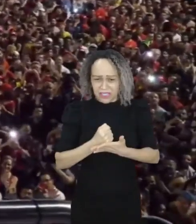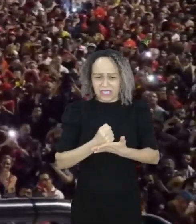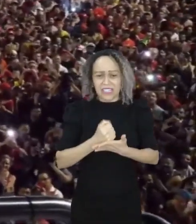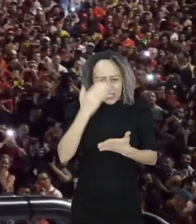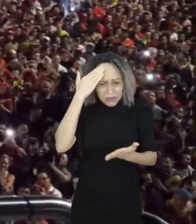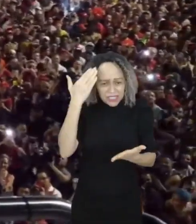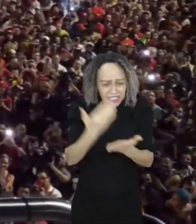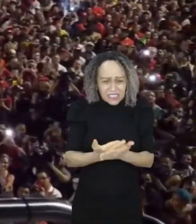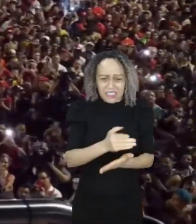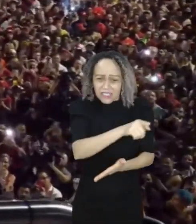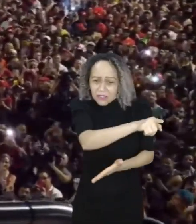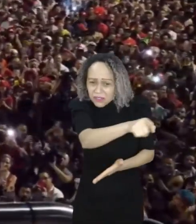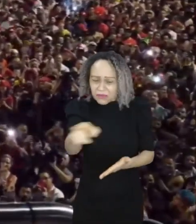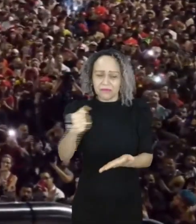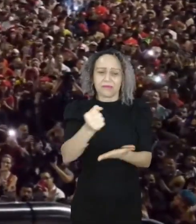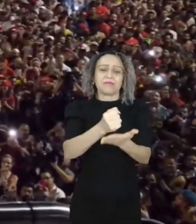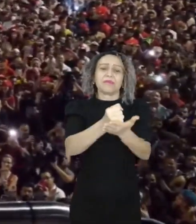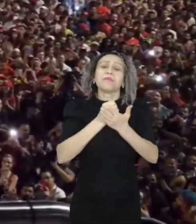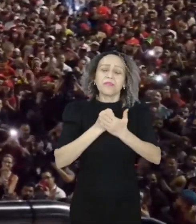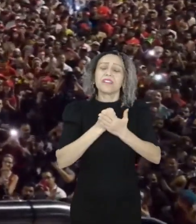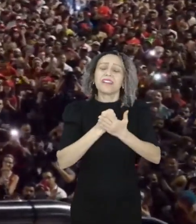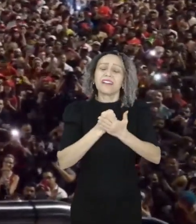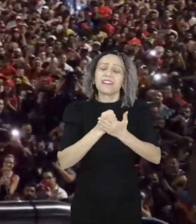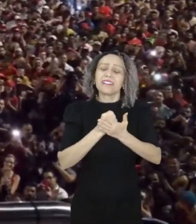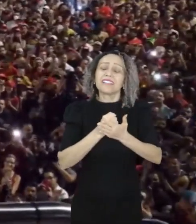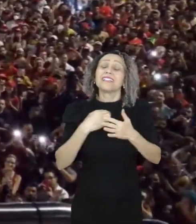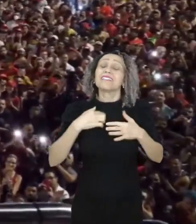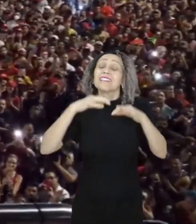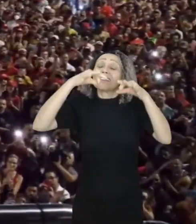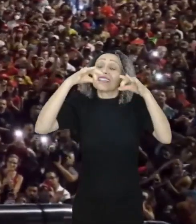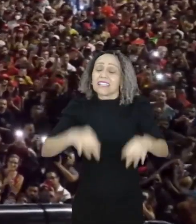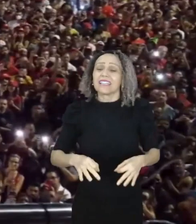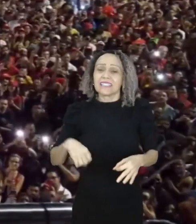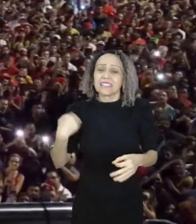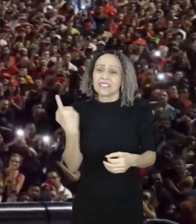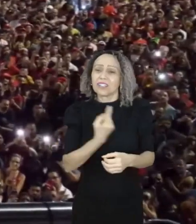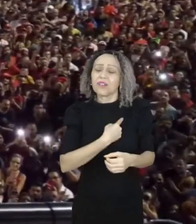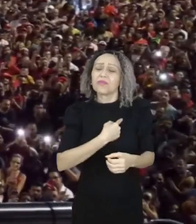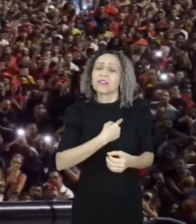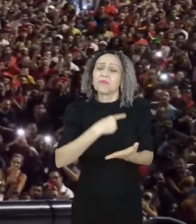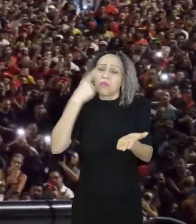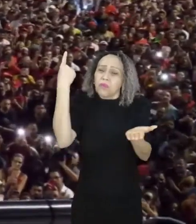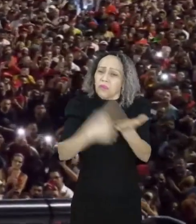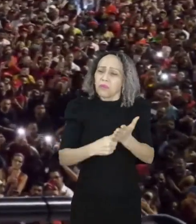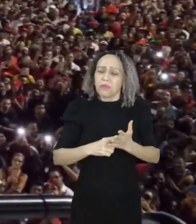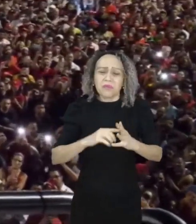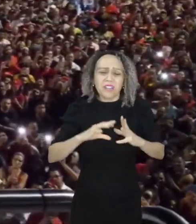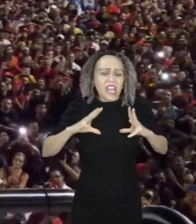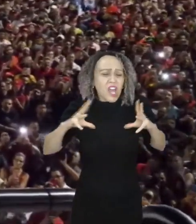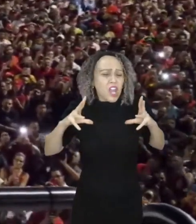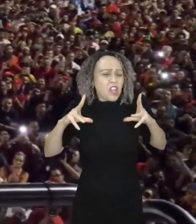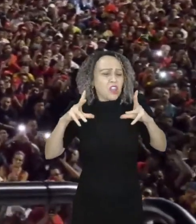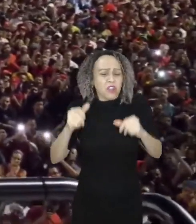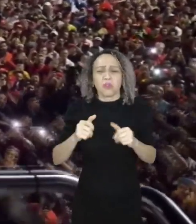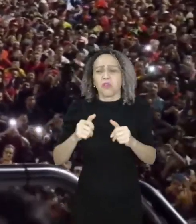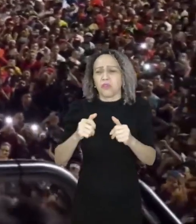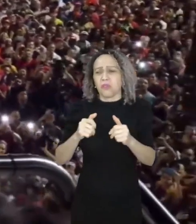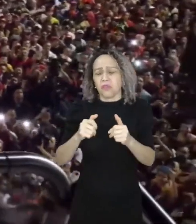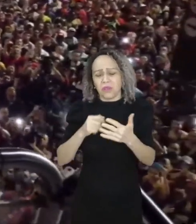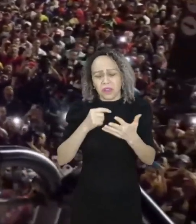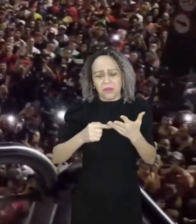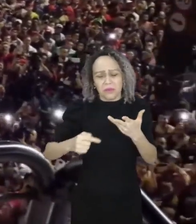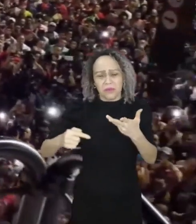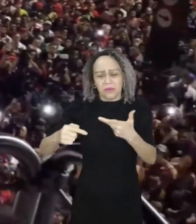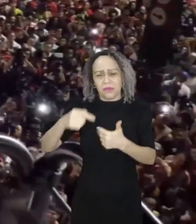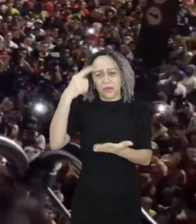participação de vocês é que eu tenho certeza que nós vamos cumprir todas as tarefas que nós assumimos